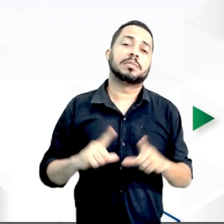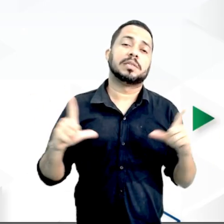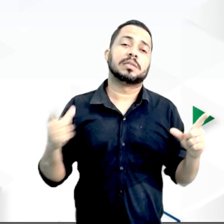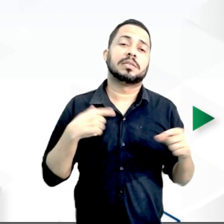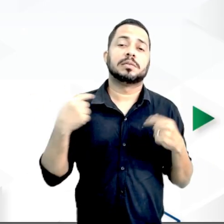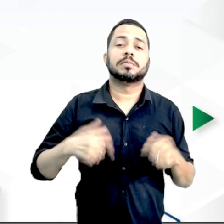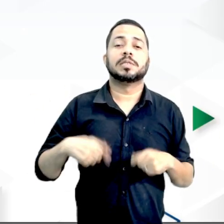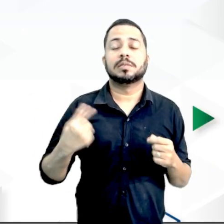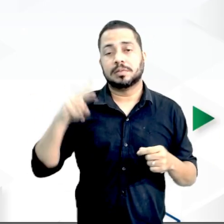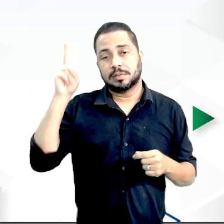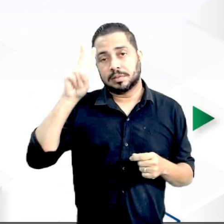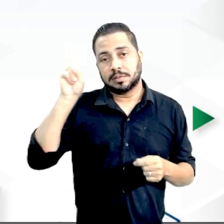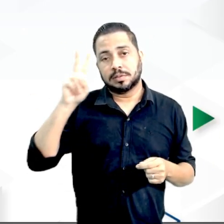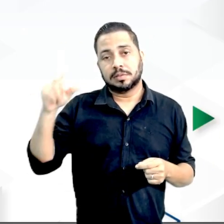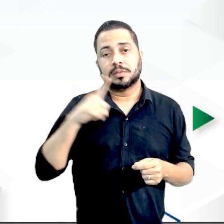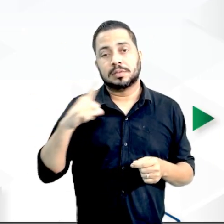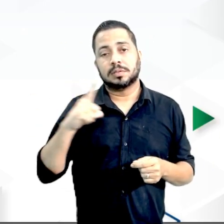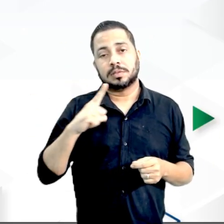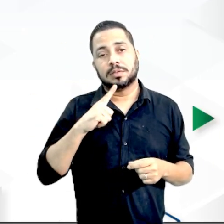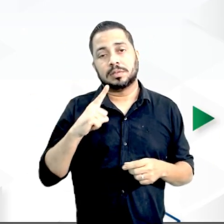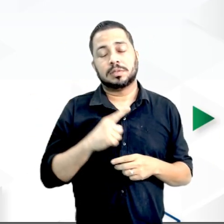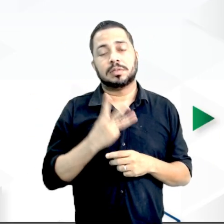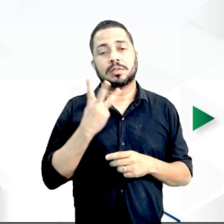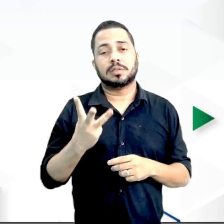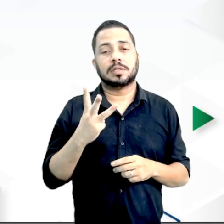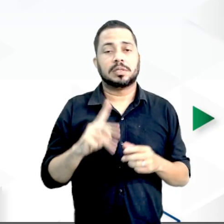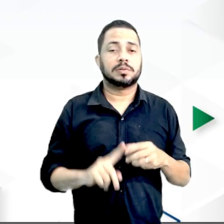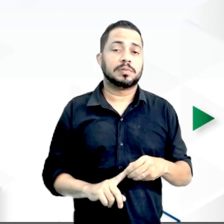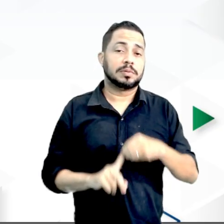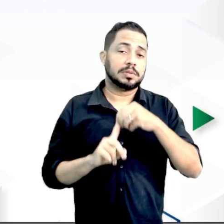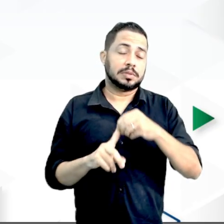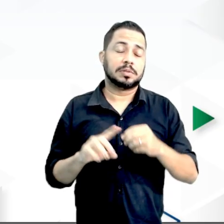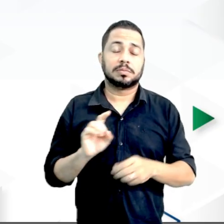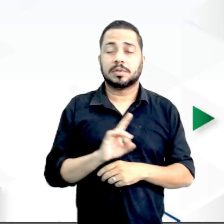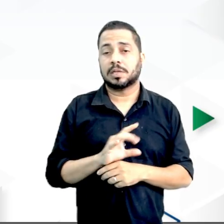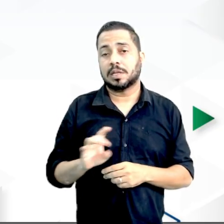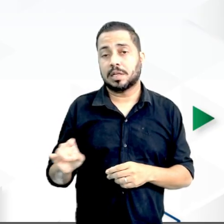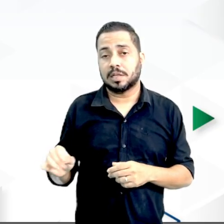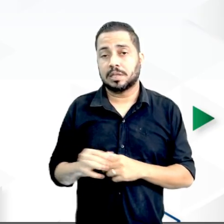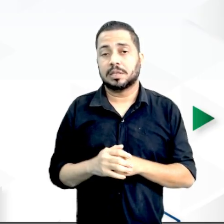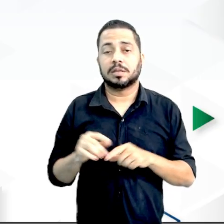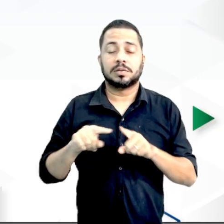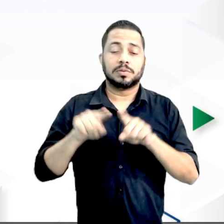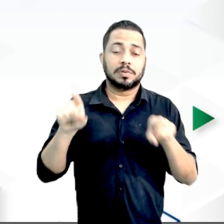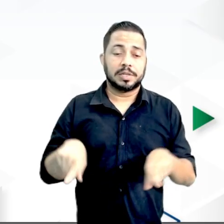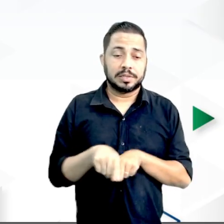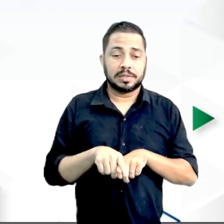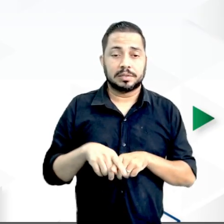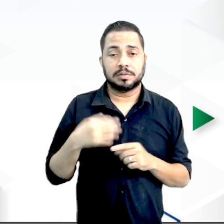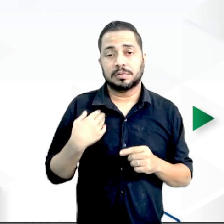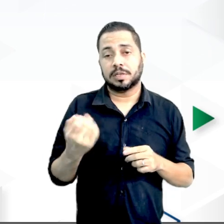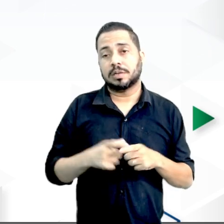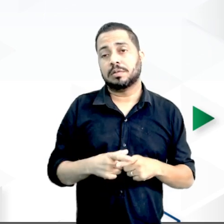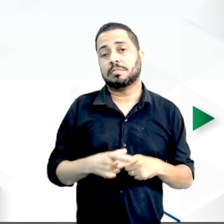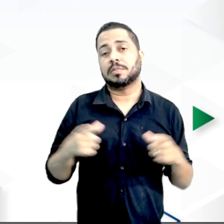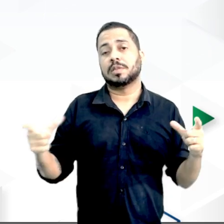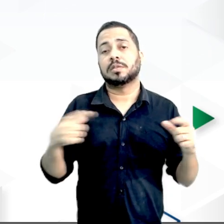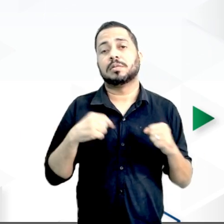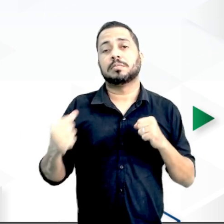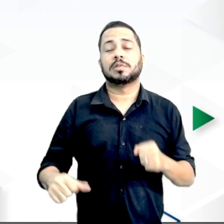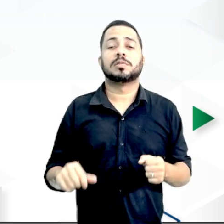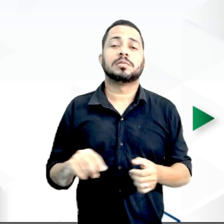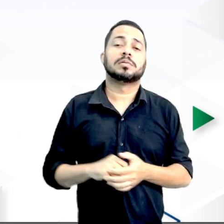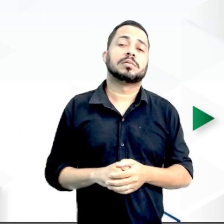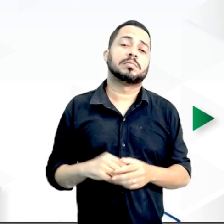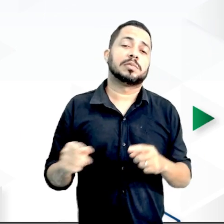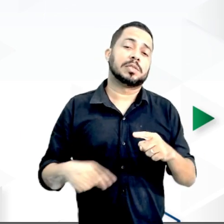eu preciso lembrar que ela tem 3 unidades de medida para cada lado, é um quadrado. E se eu quero ampliar, eu posso